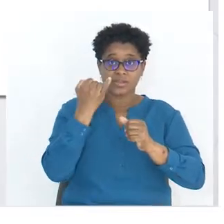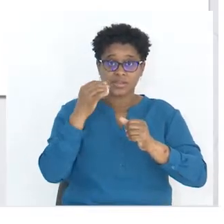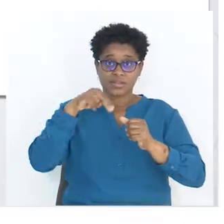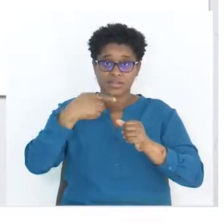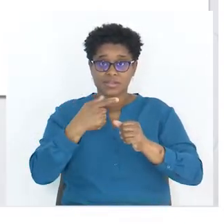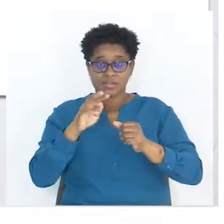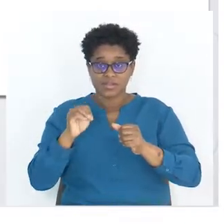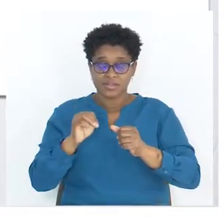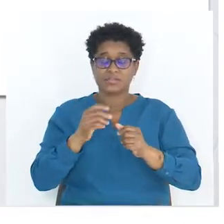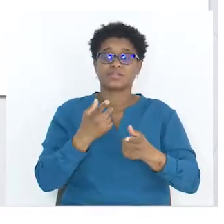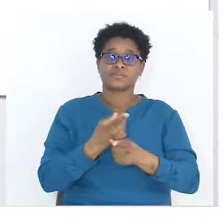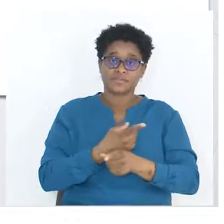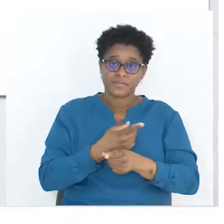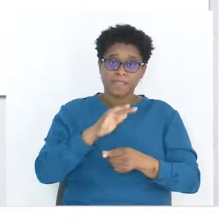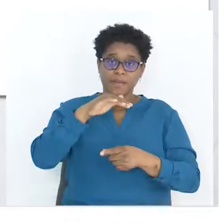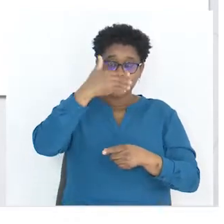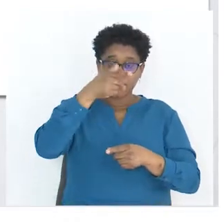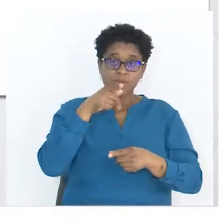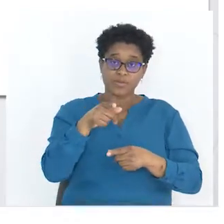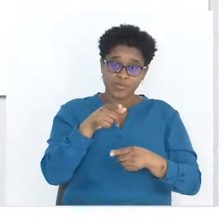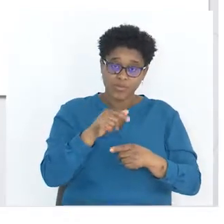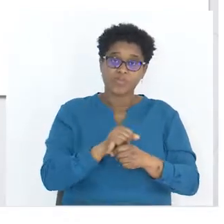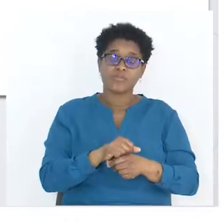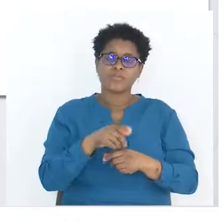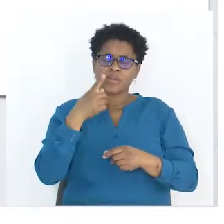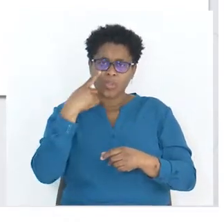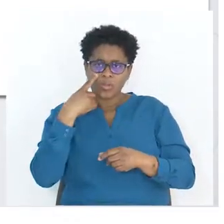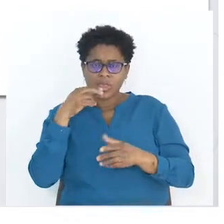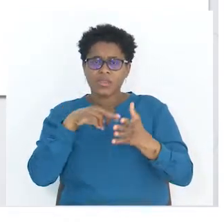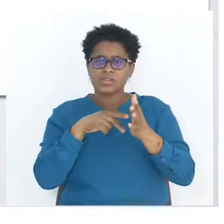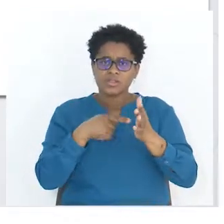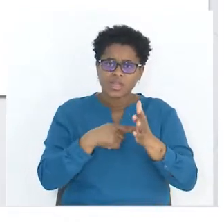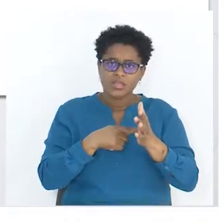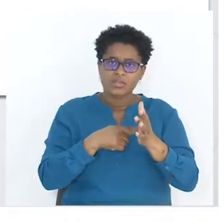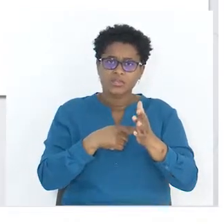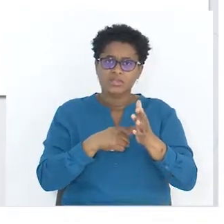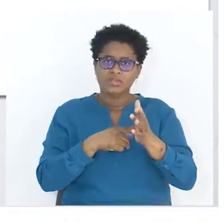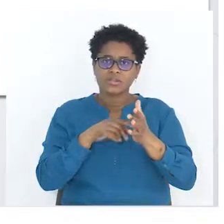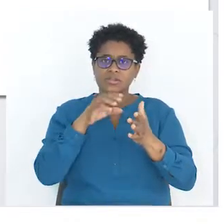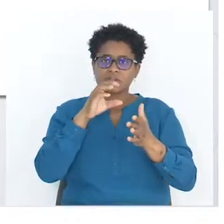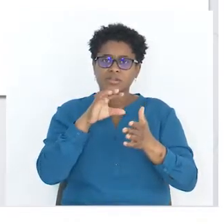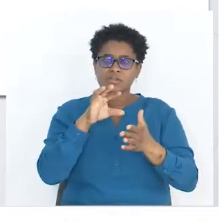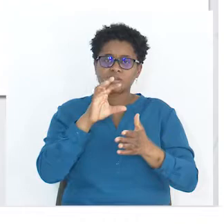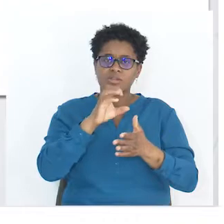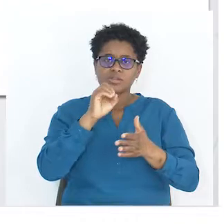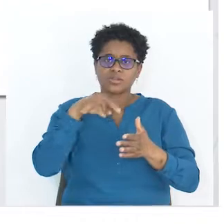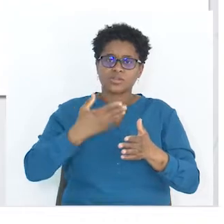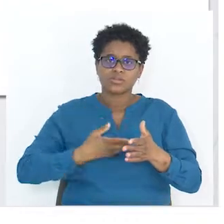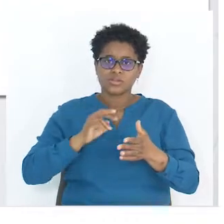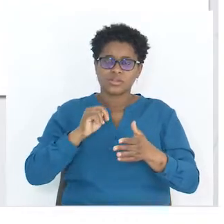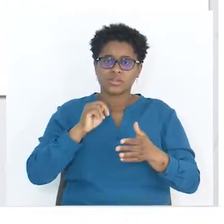Então, são os mesmos objetivos. Primeiro vais conhecer as técnicas de condensar texto. Condensar